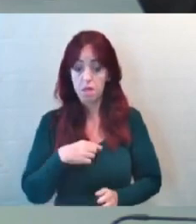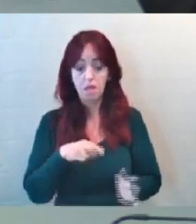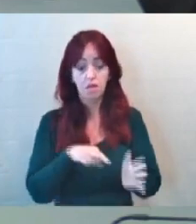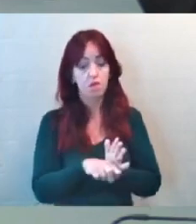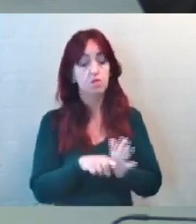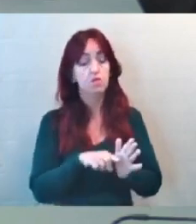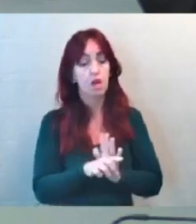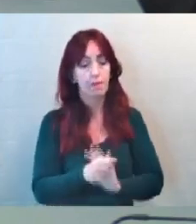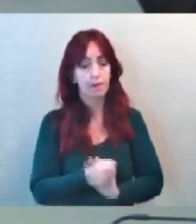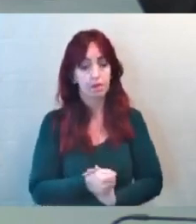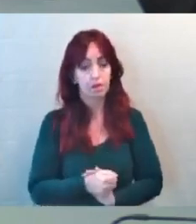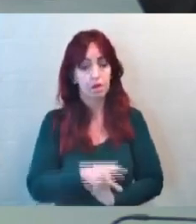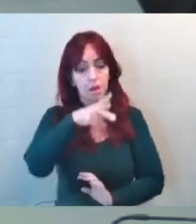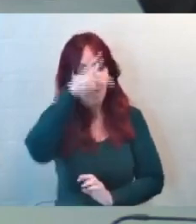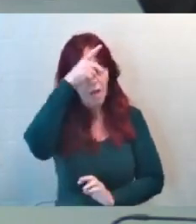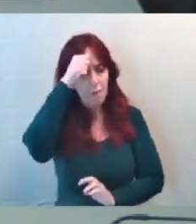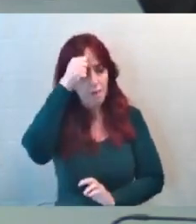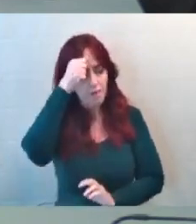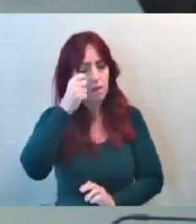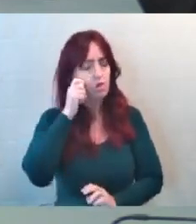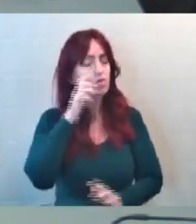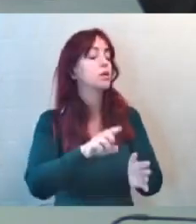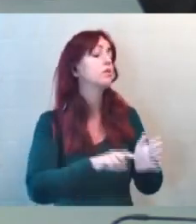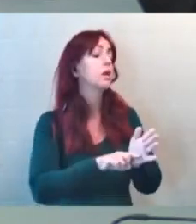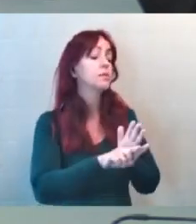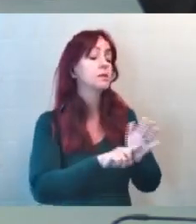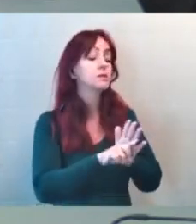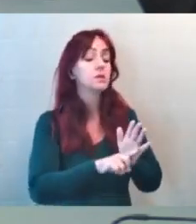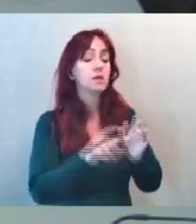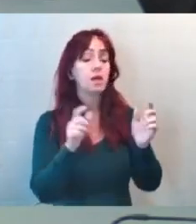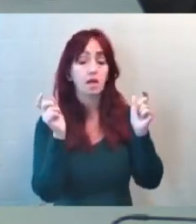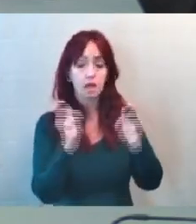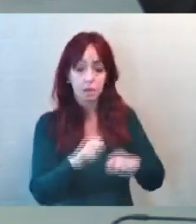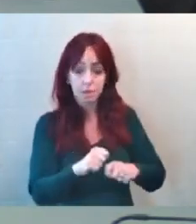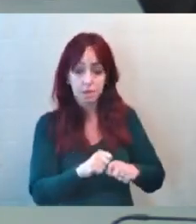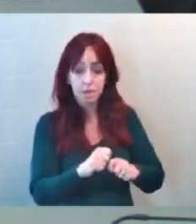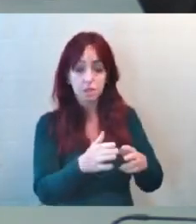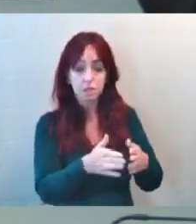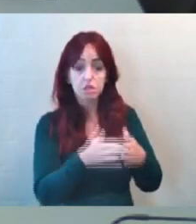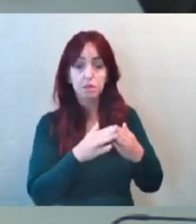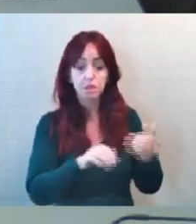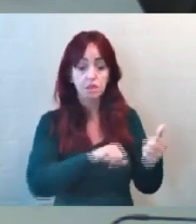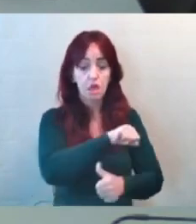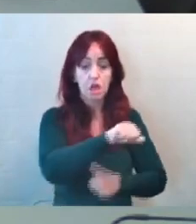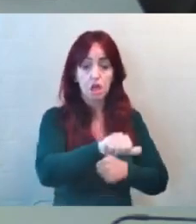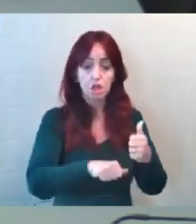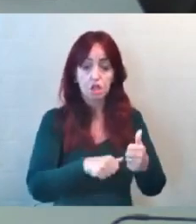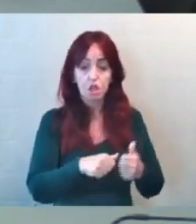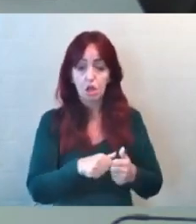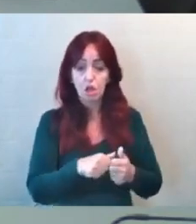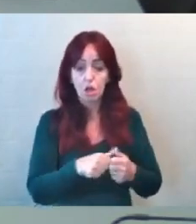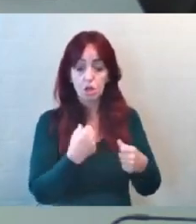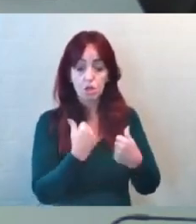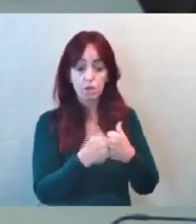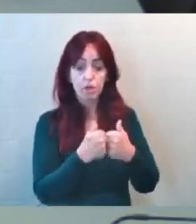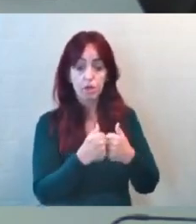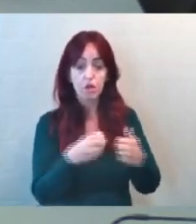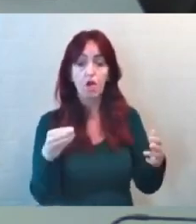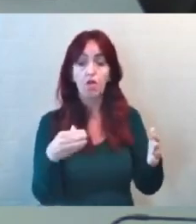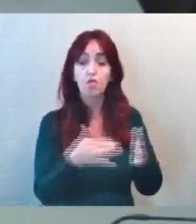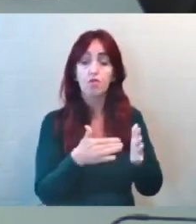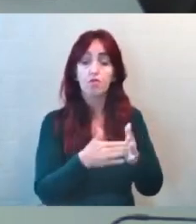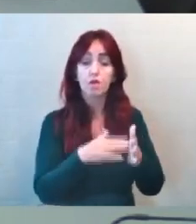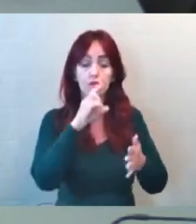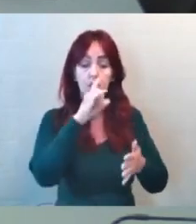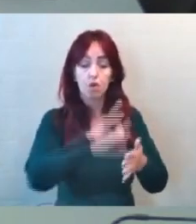A prefeitura, ela vai estudar a possibilidade de pedir reversão, então, desses veículos no final do contrato? Em nome de quem que cada um desses